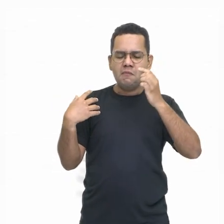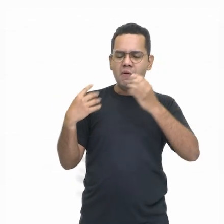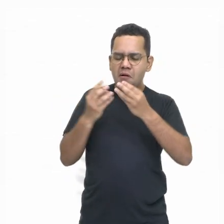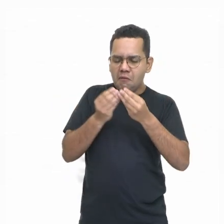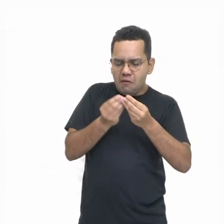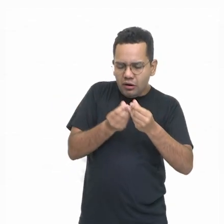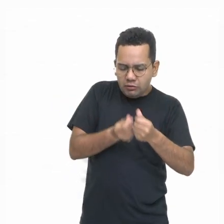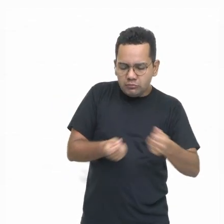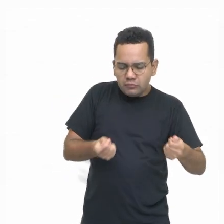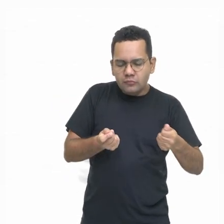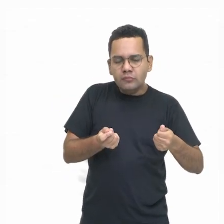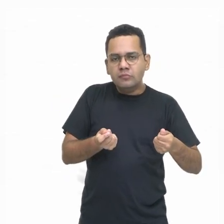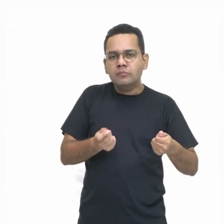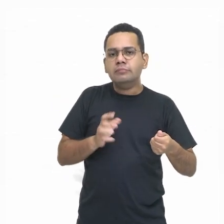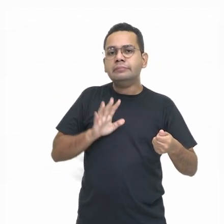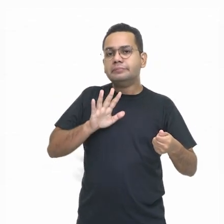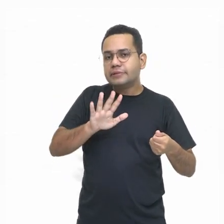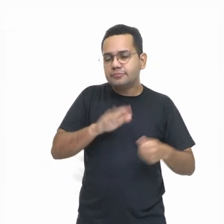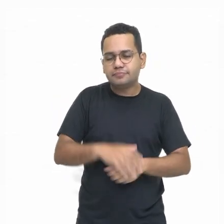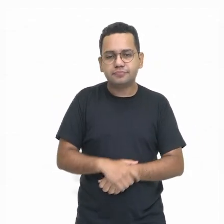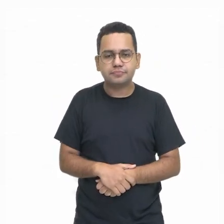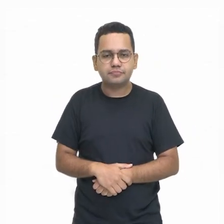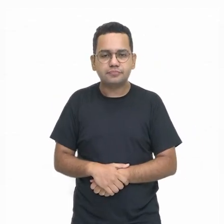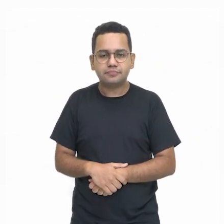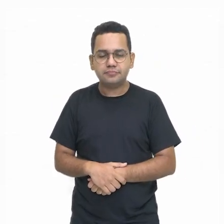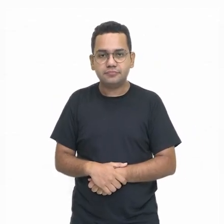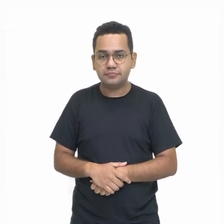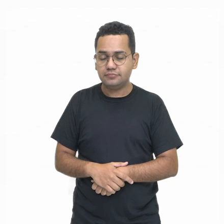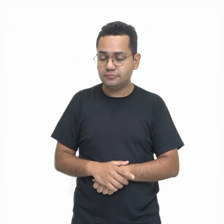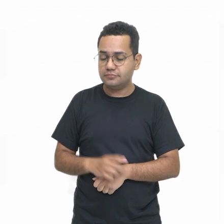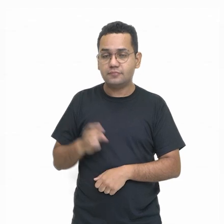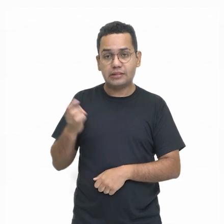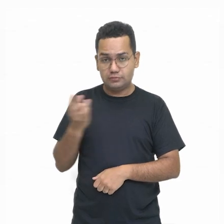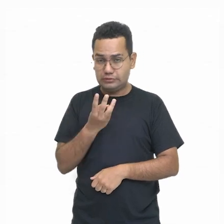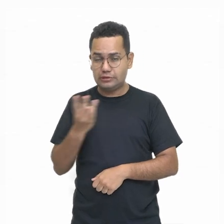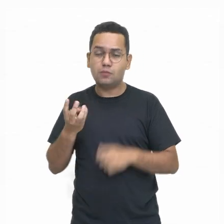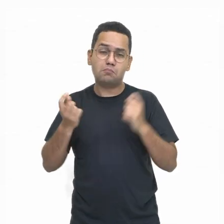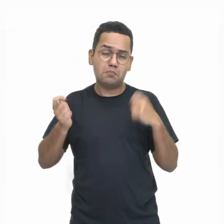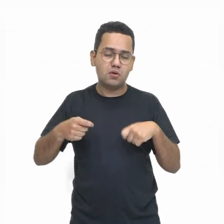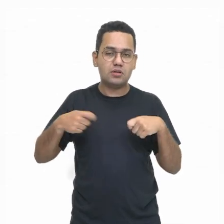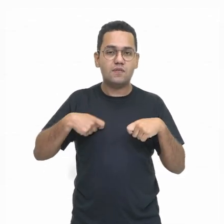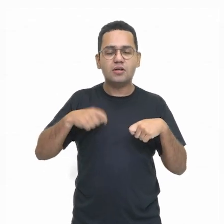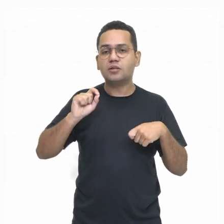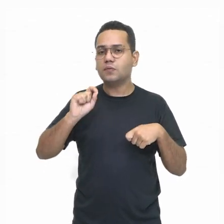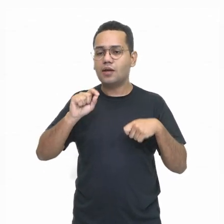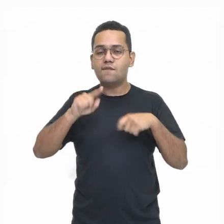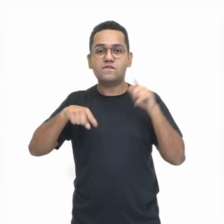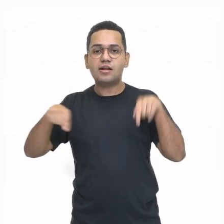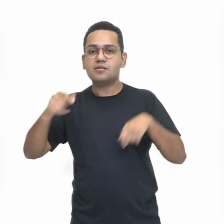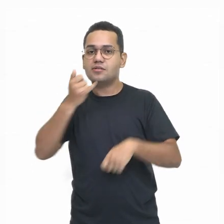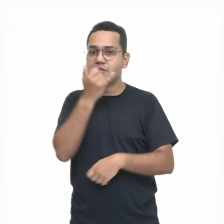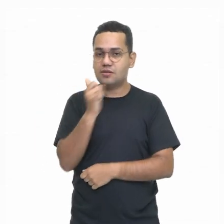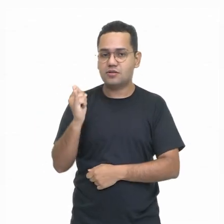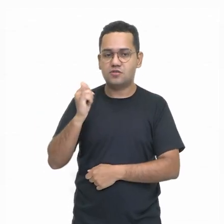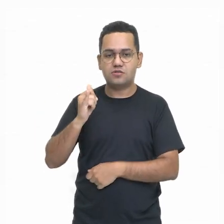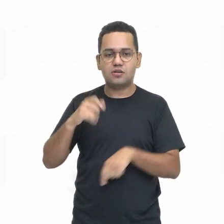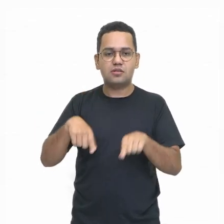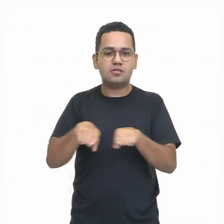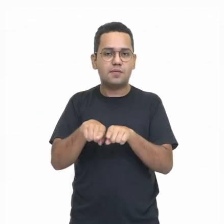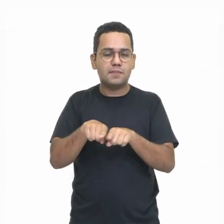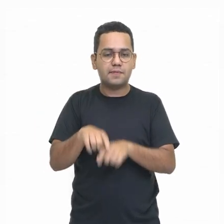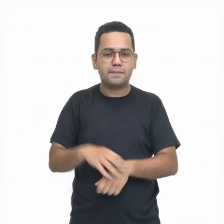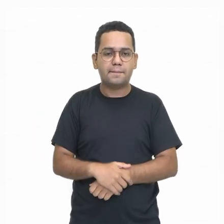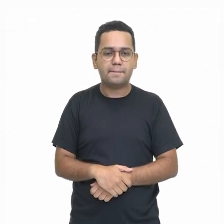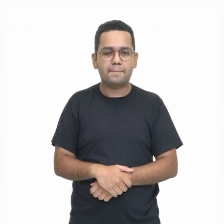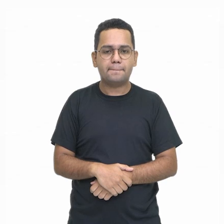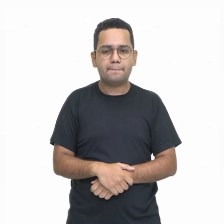decompositores, entre estes ocorre a transferência de energia, ocorre o fluxo dessa